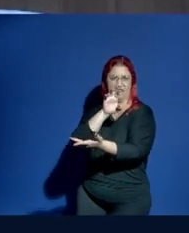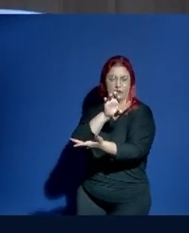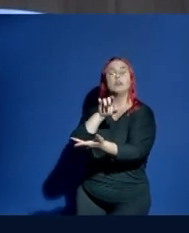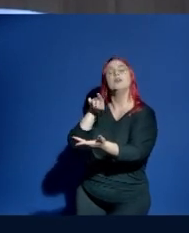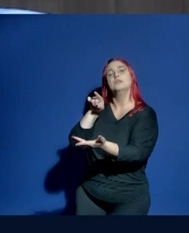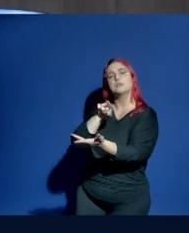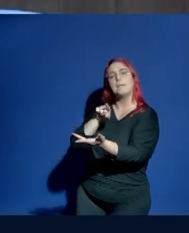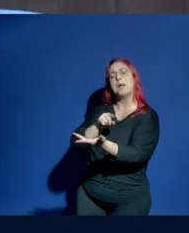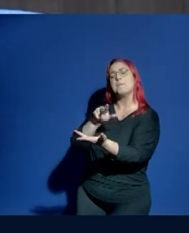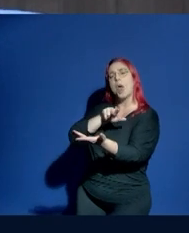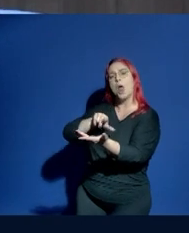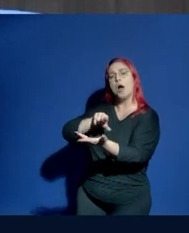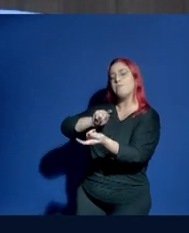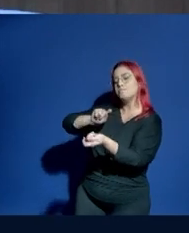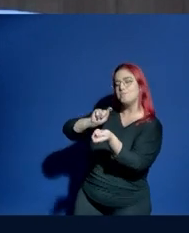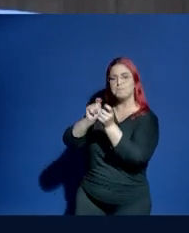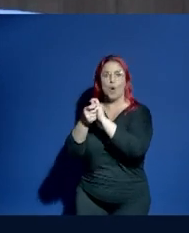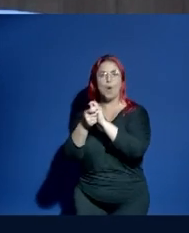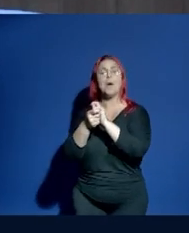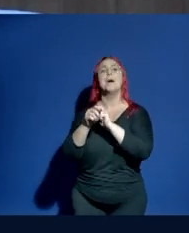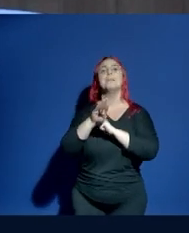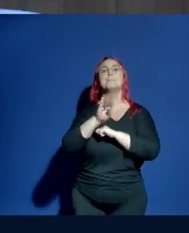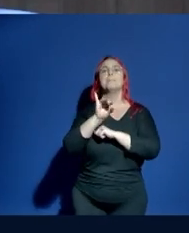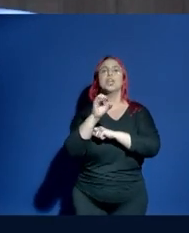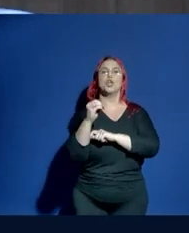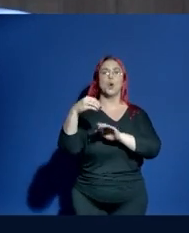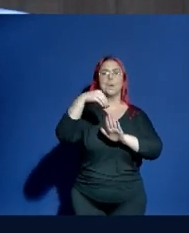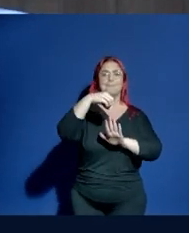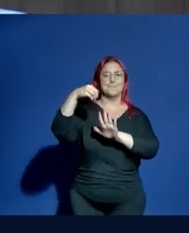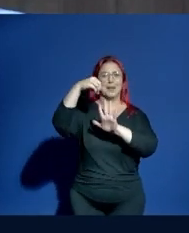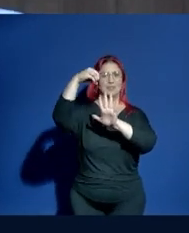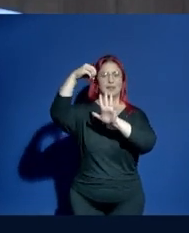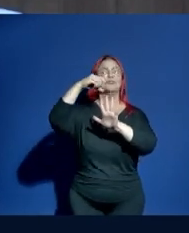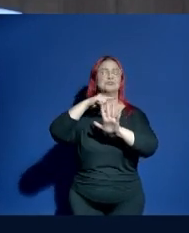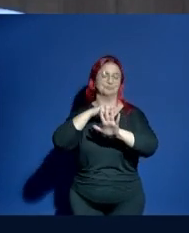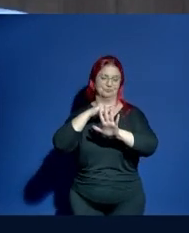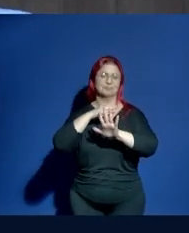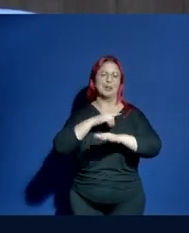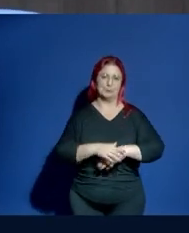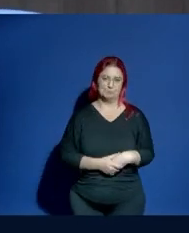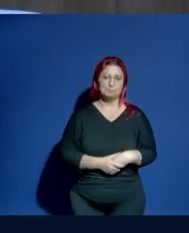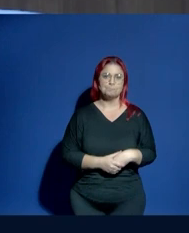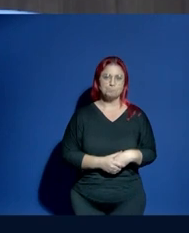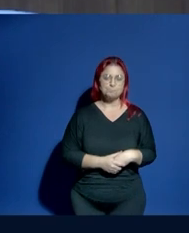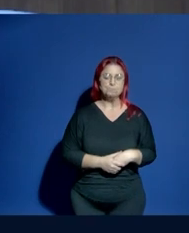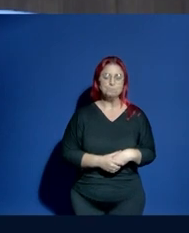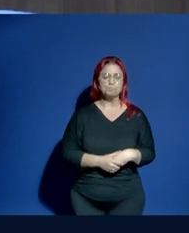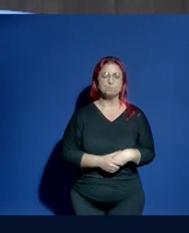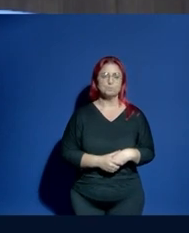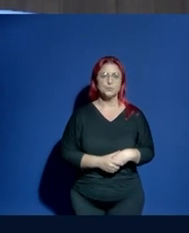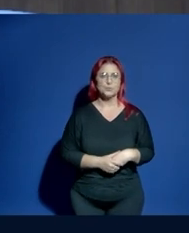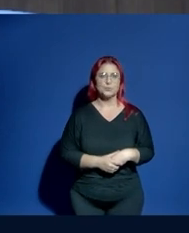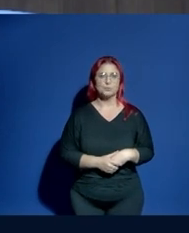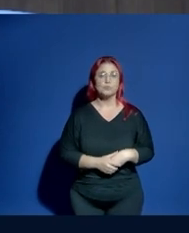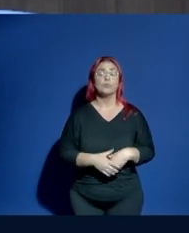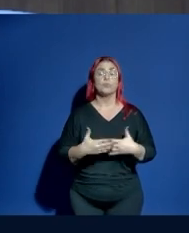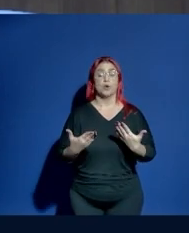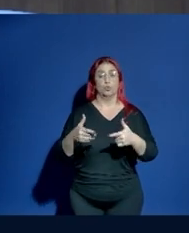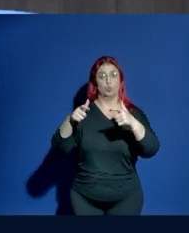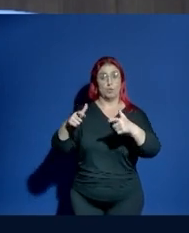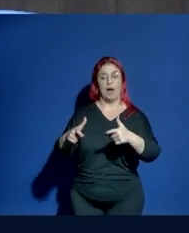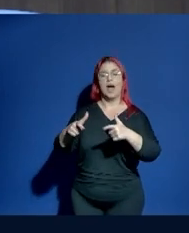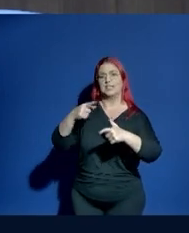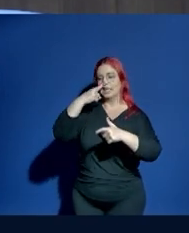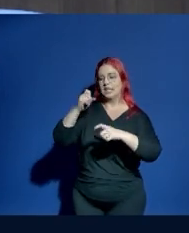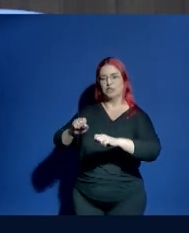e transforma no biometano que tem 95.4% de metano Então é os aterros sanitários